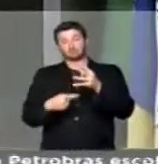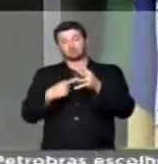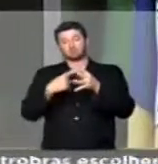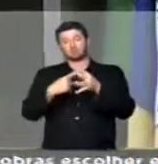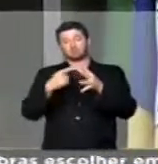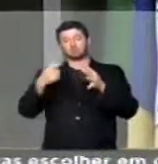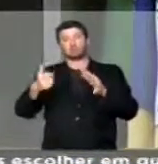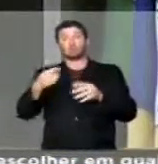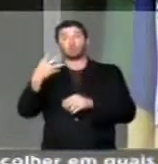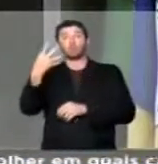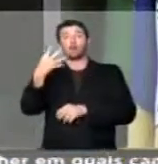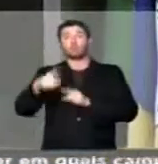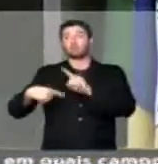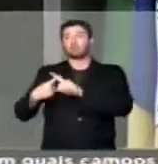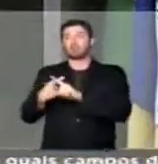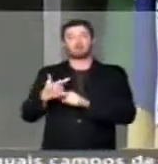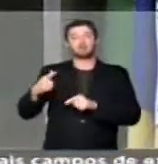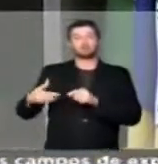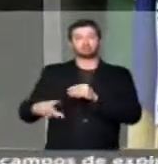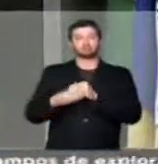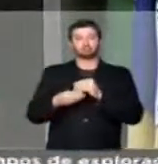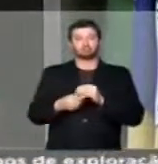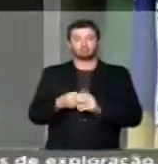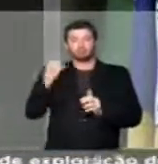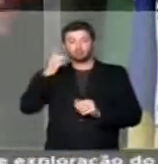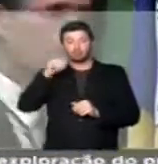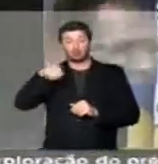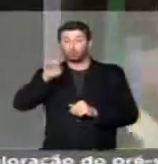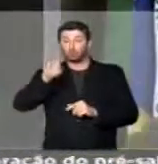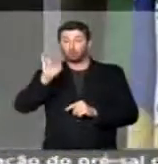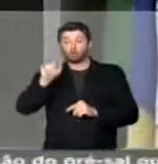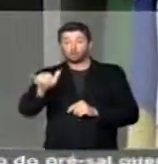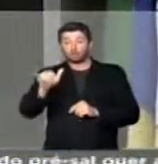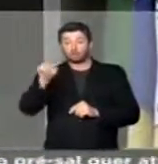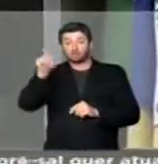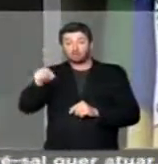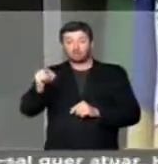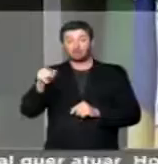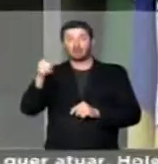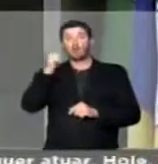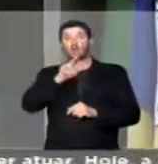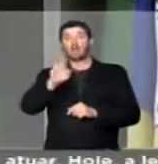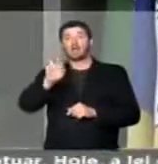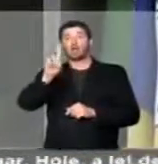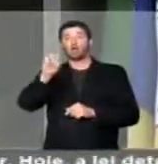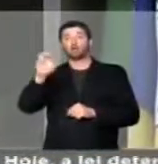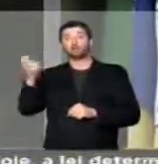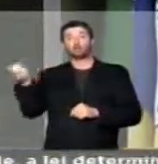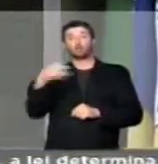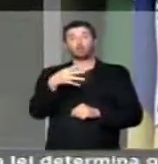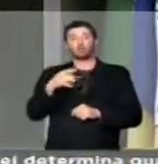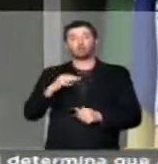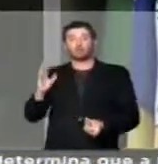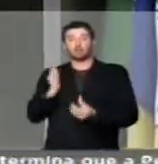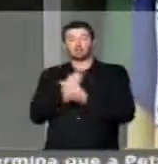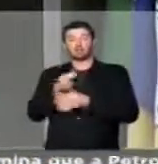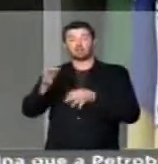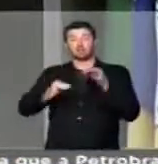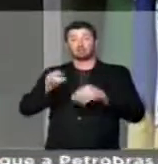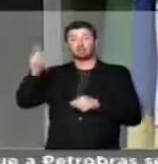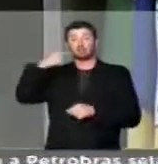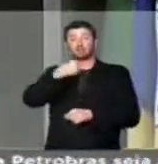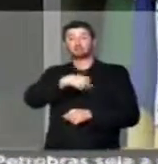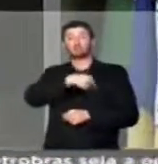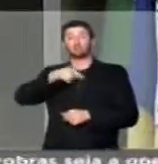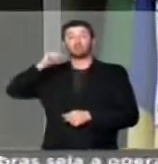44 enquete instaurados deputado moroni essa semana ele bateu outro recorde ele também quer saber da justiça da